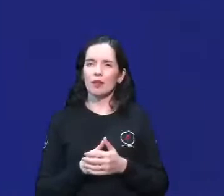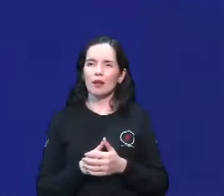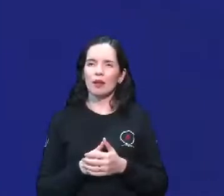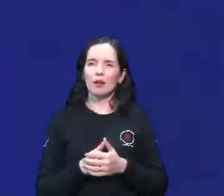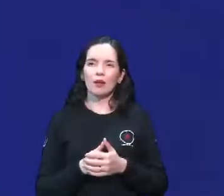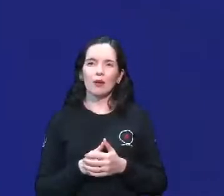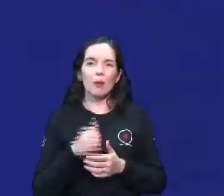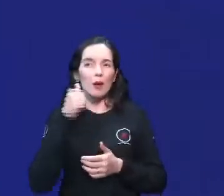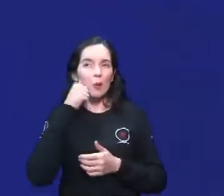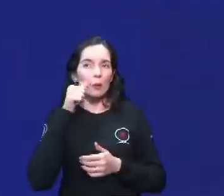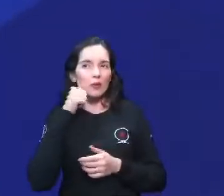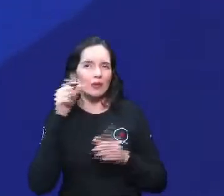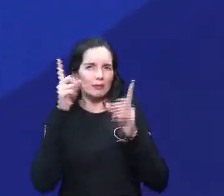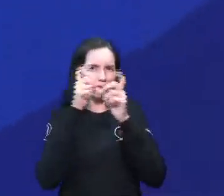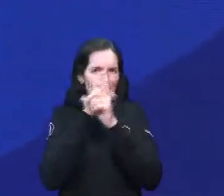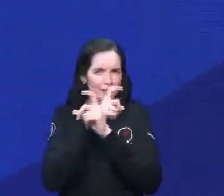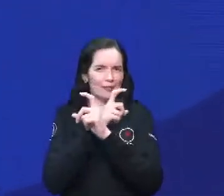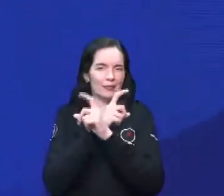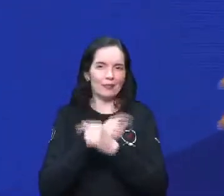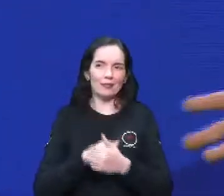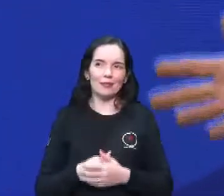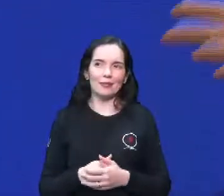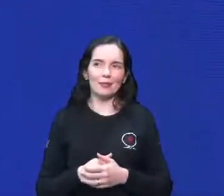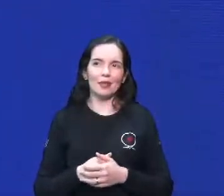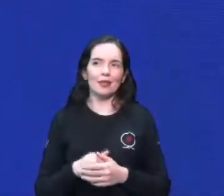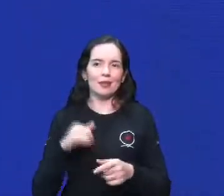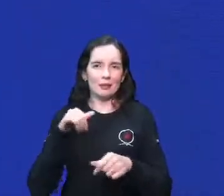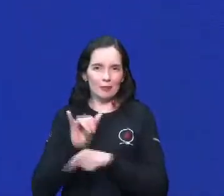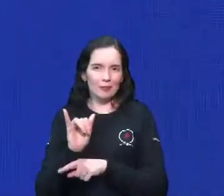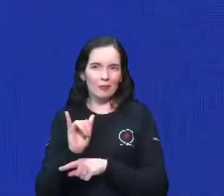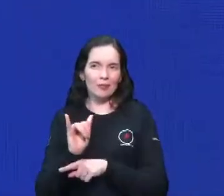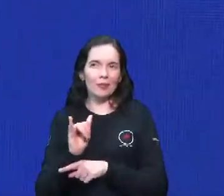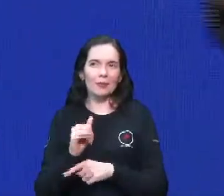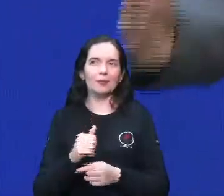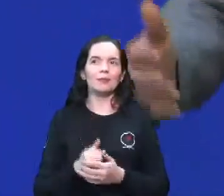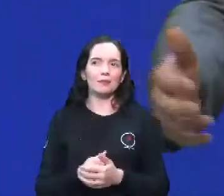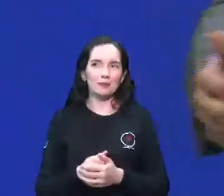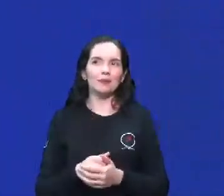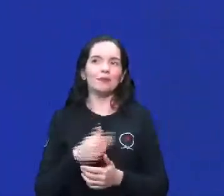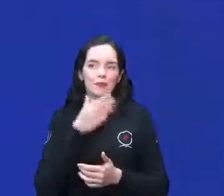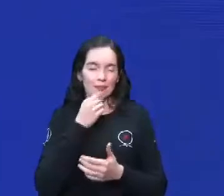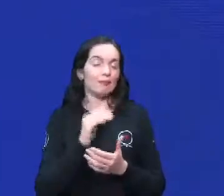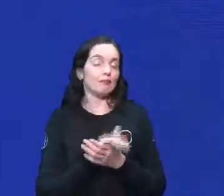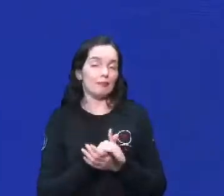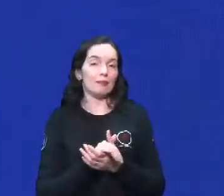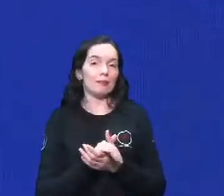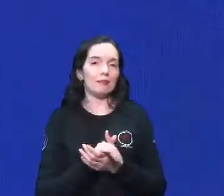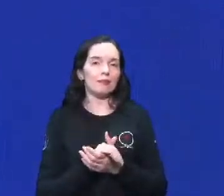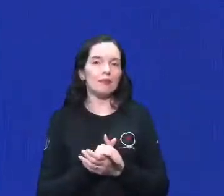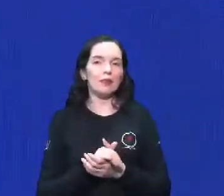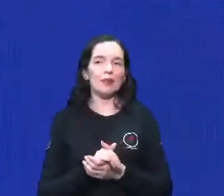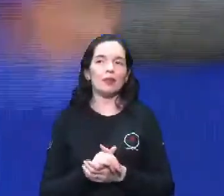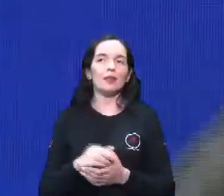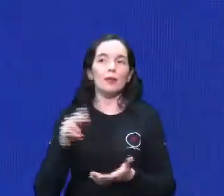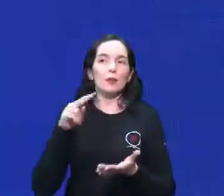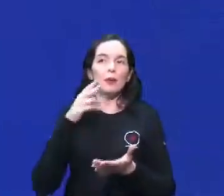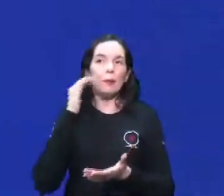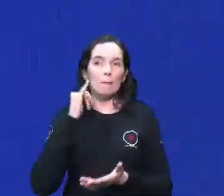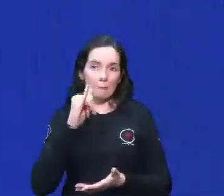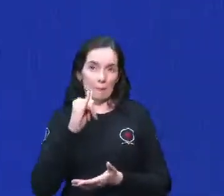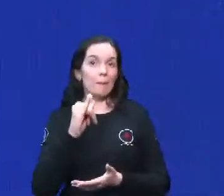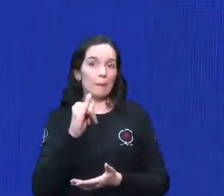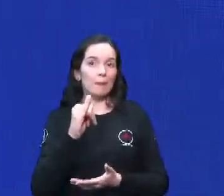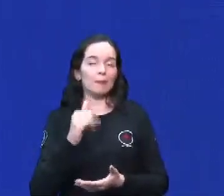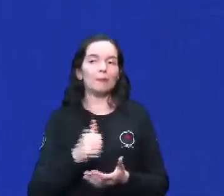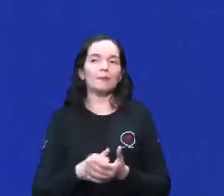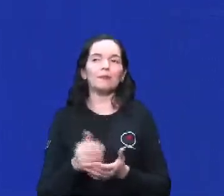Bate-seba, apareceu Natan contando a história do cordeiro, lembra disso? O rico que pegou o cordeiro do pobre,